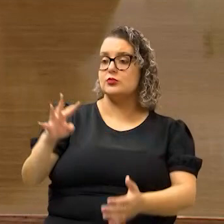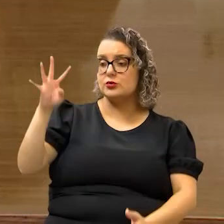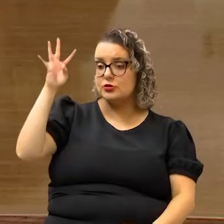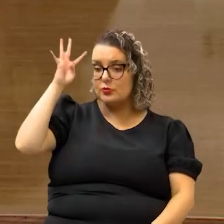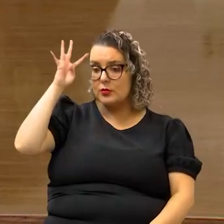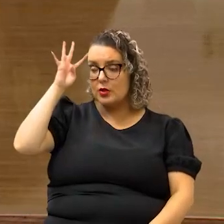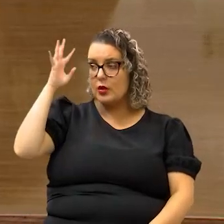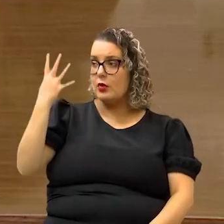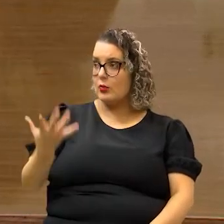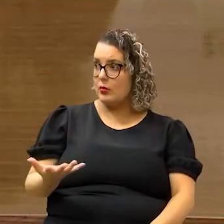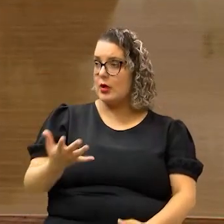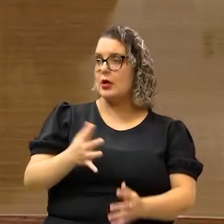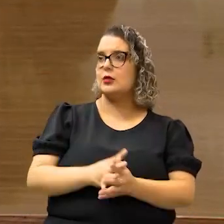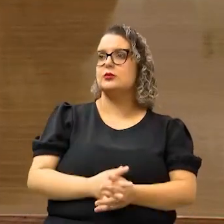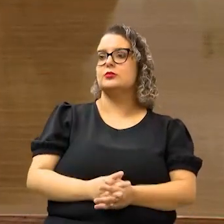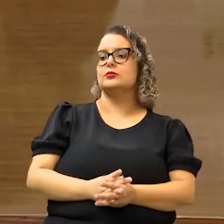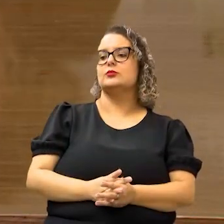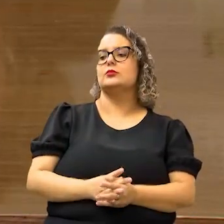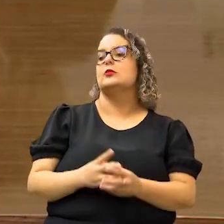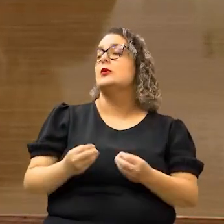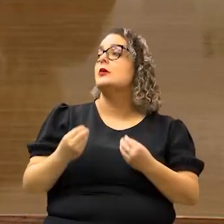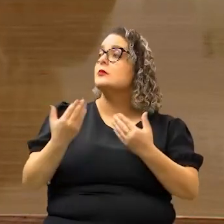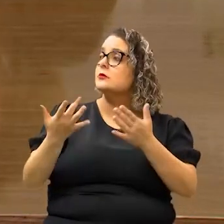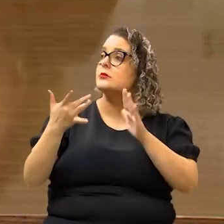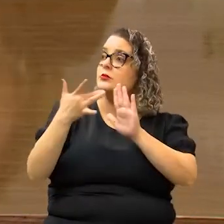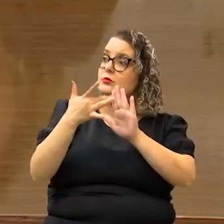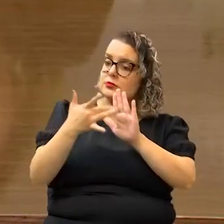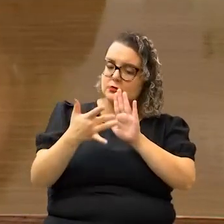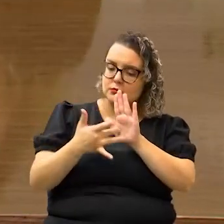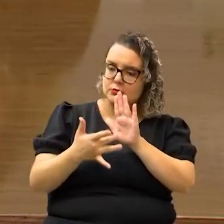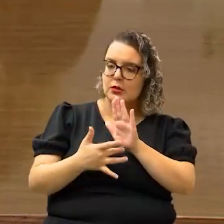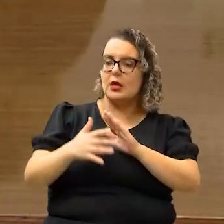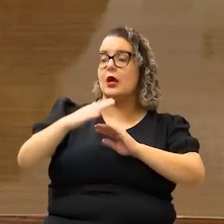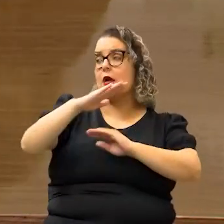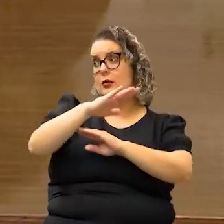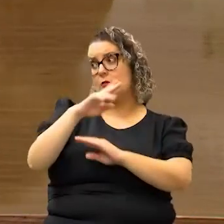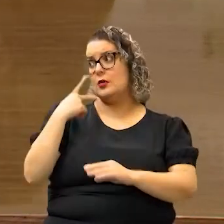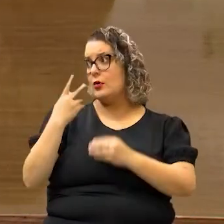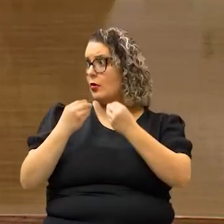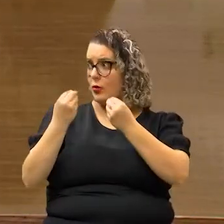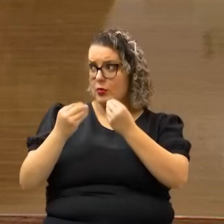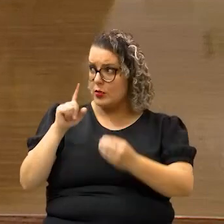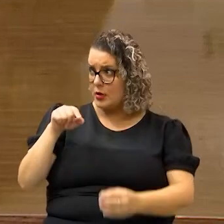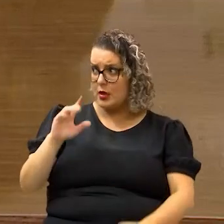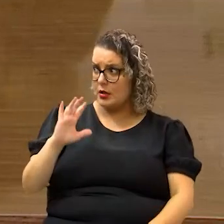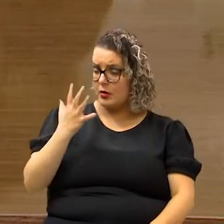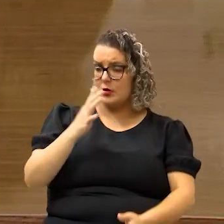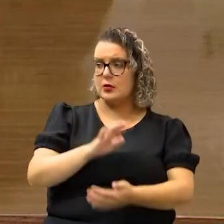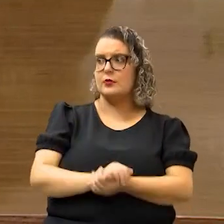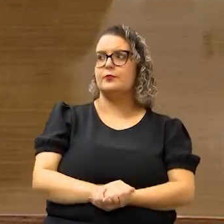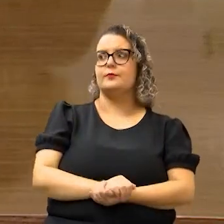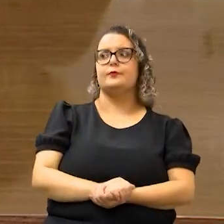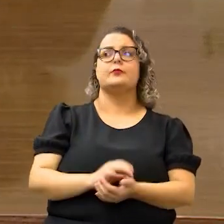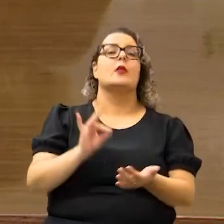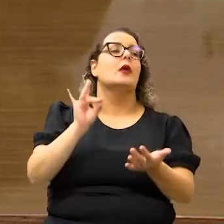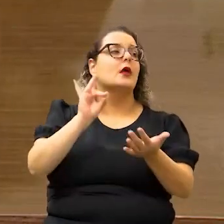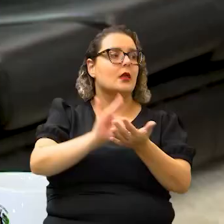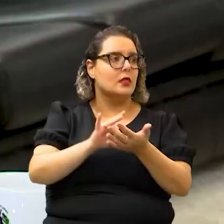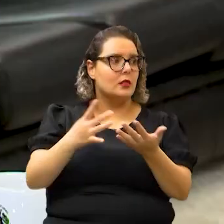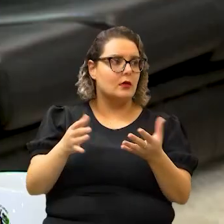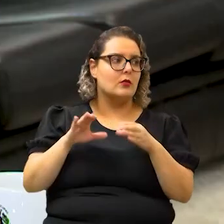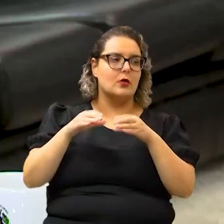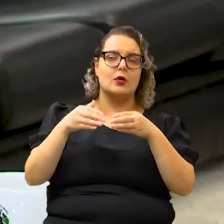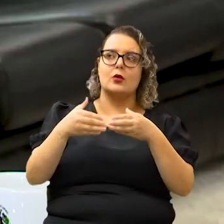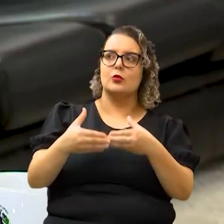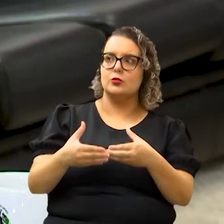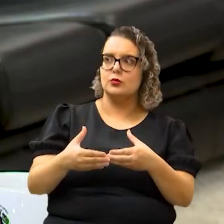inclusive, na reunião da última quarta-feira, aí trazendo uma pauta à Câmara de Vereadores. Como foi isso?